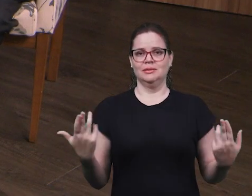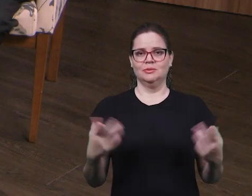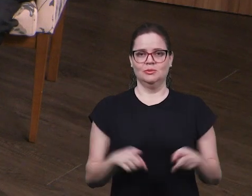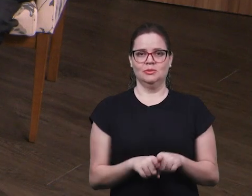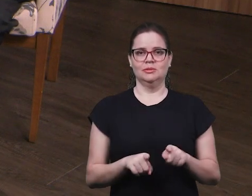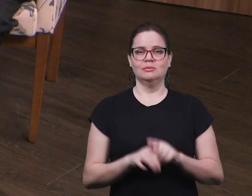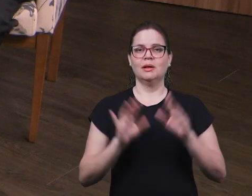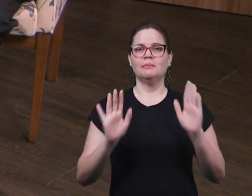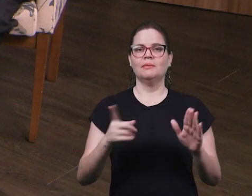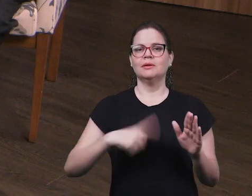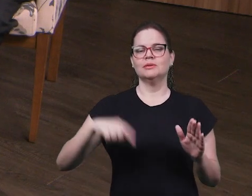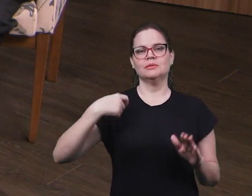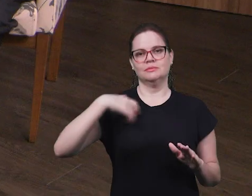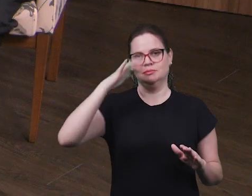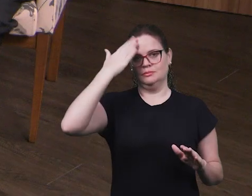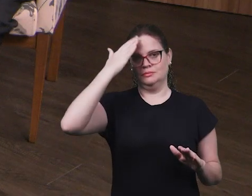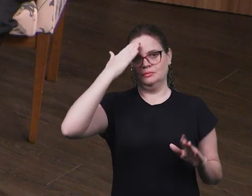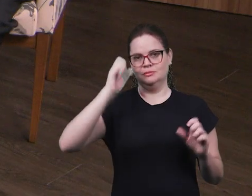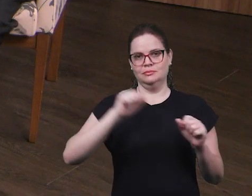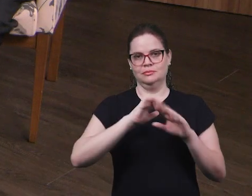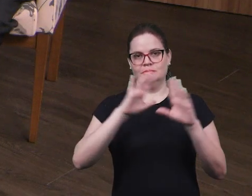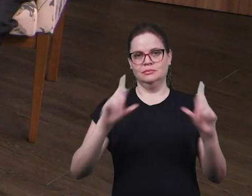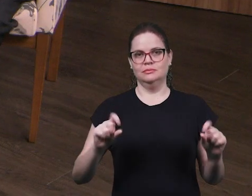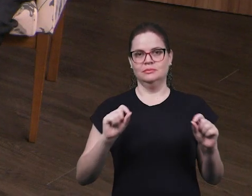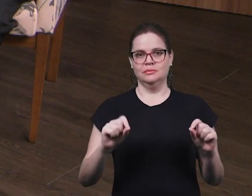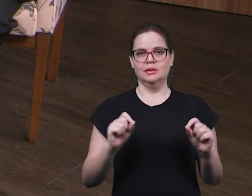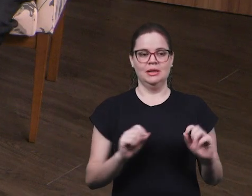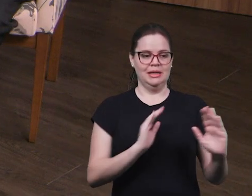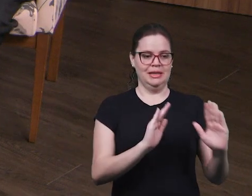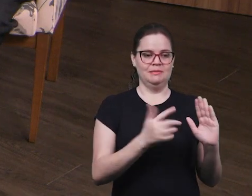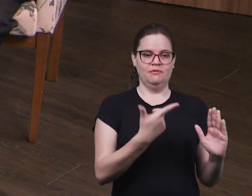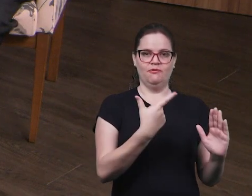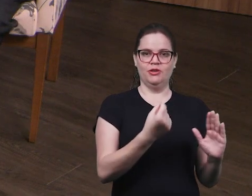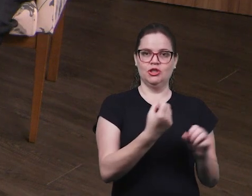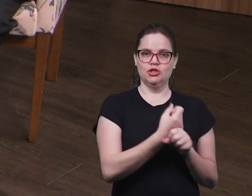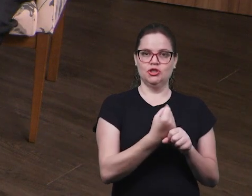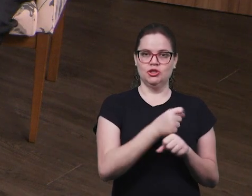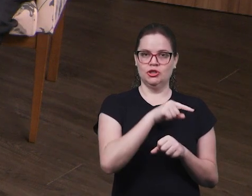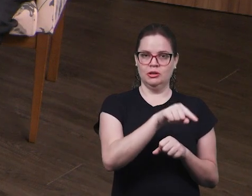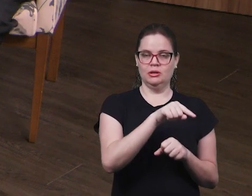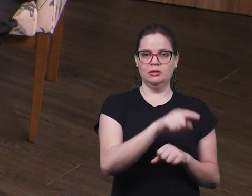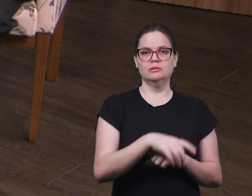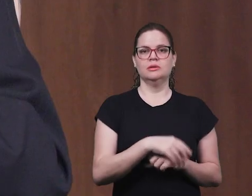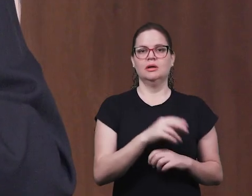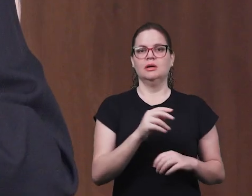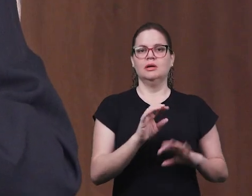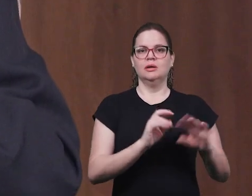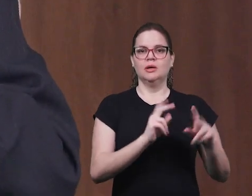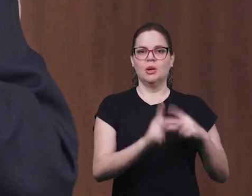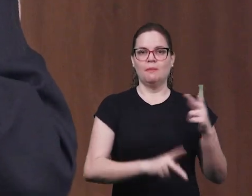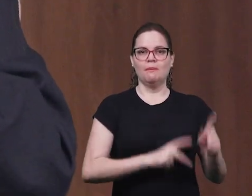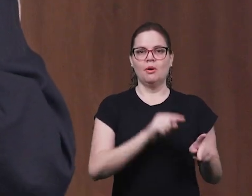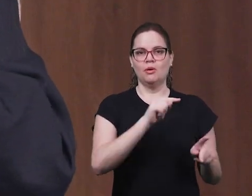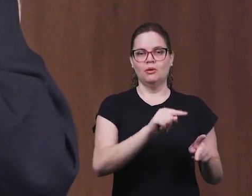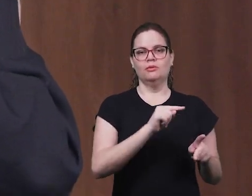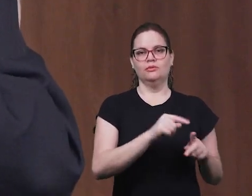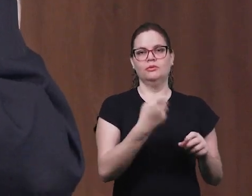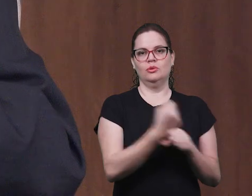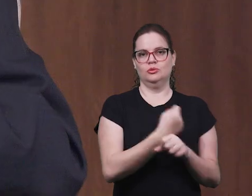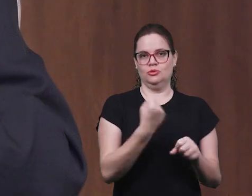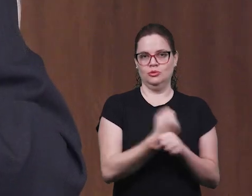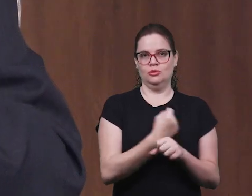Mas o que se entende? Nesses 20 anos que o templo foi reconstruído, foi um tempo progressivo